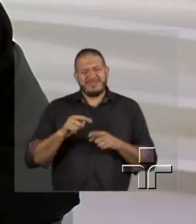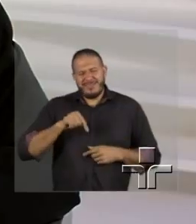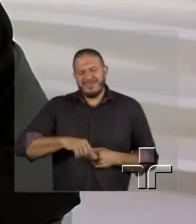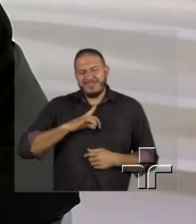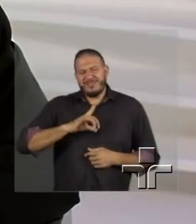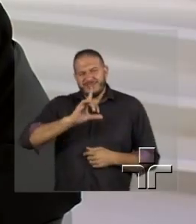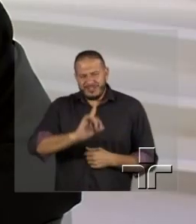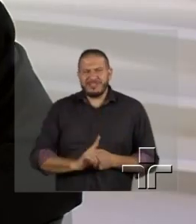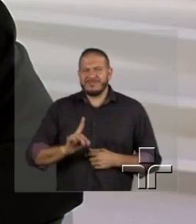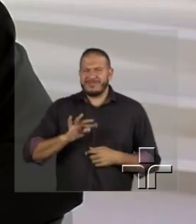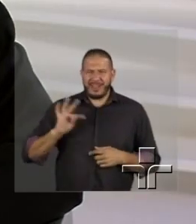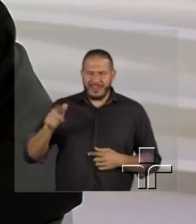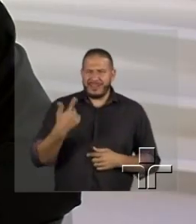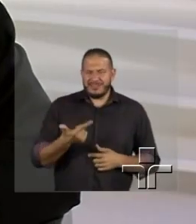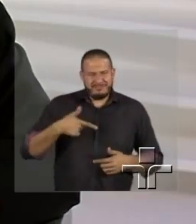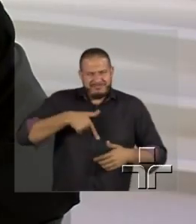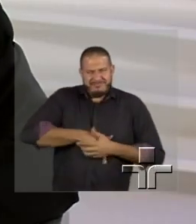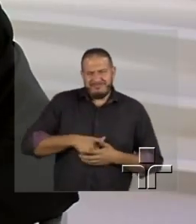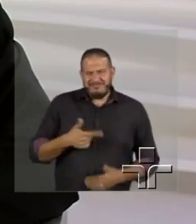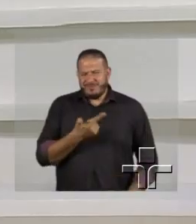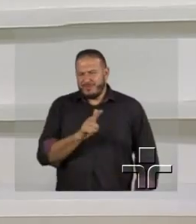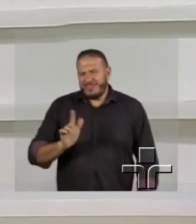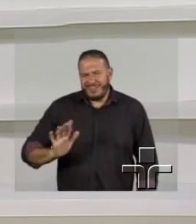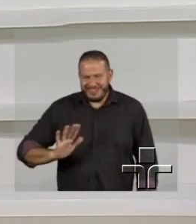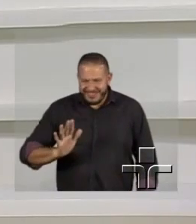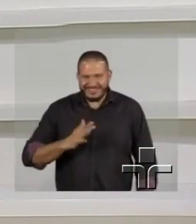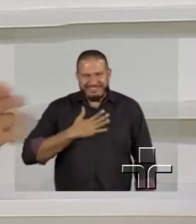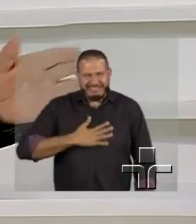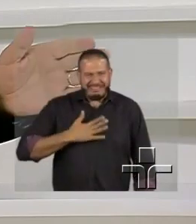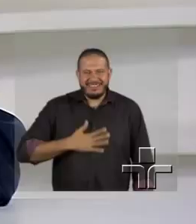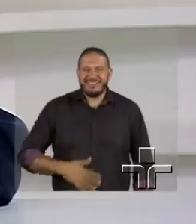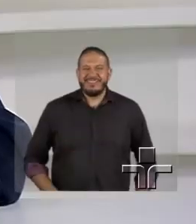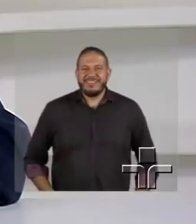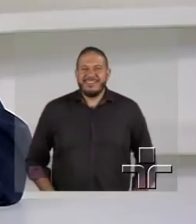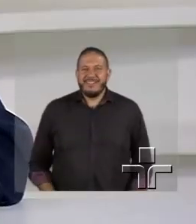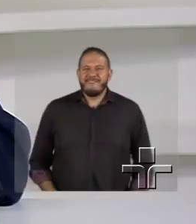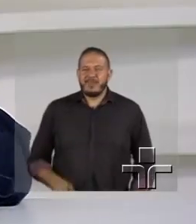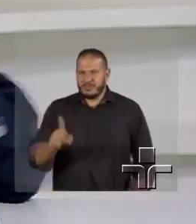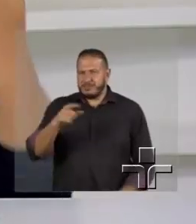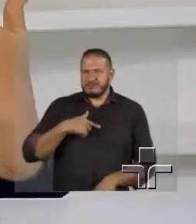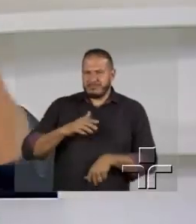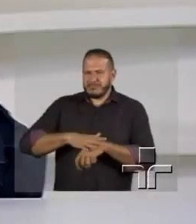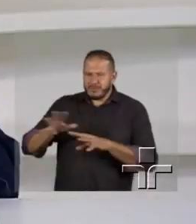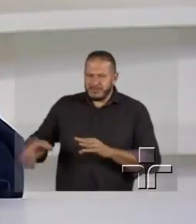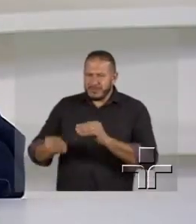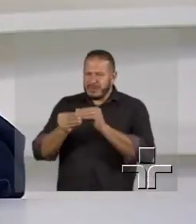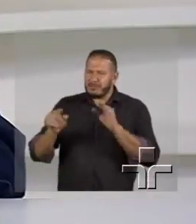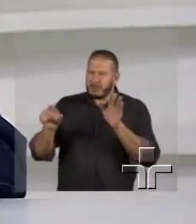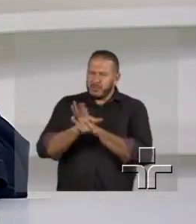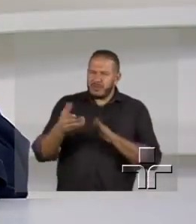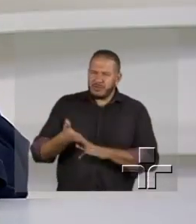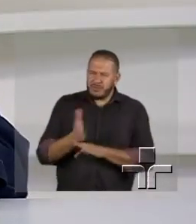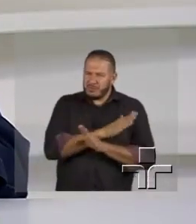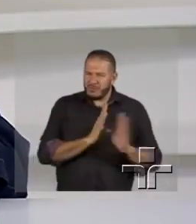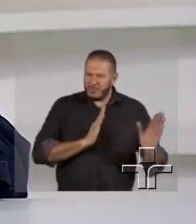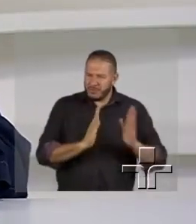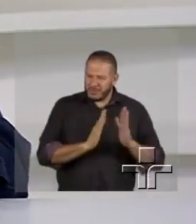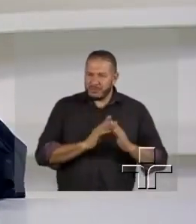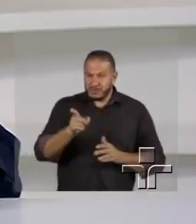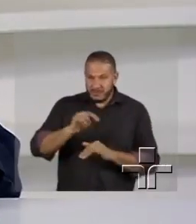horas de todas as pessoas. Então a diversão sua era o rádio e